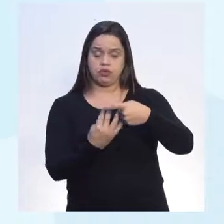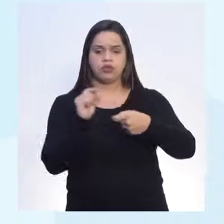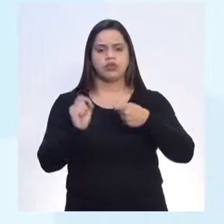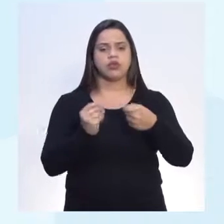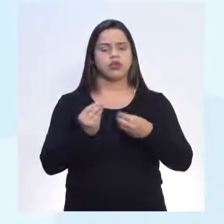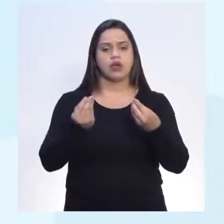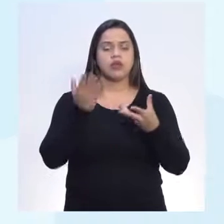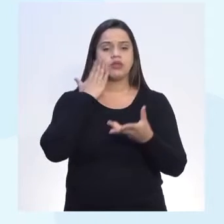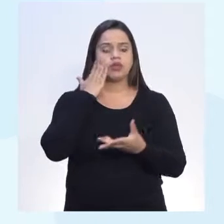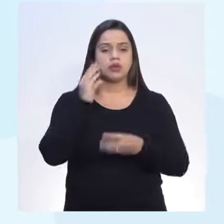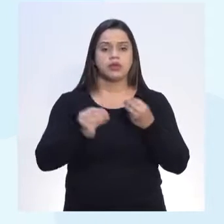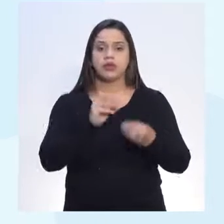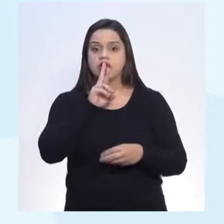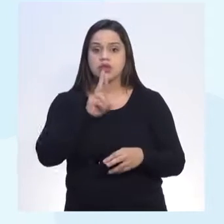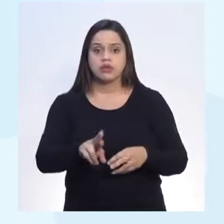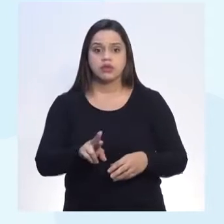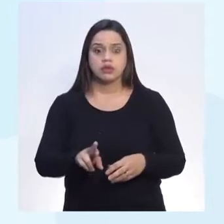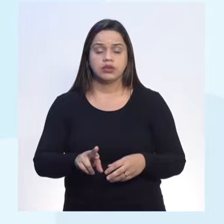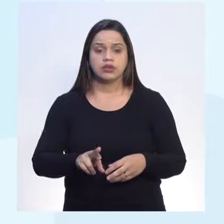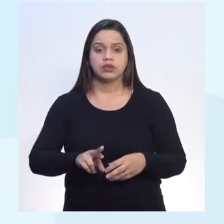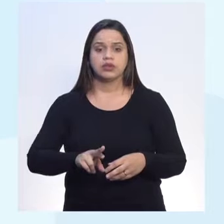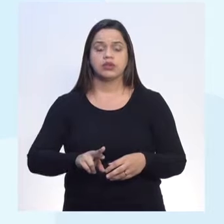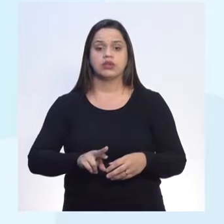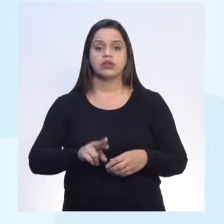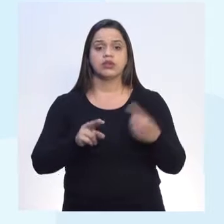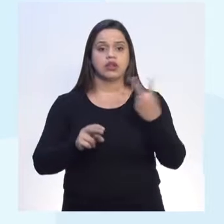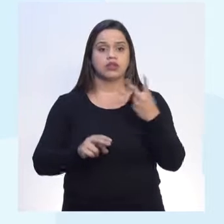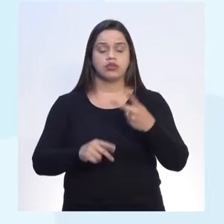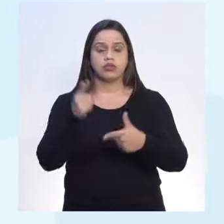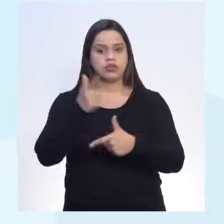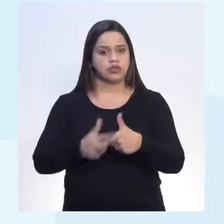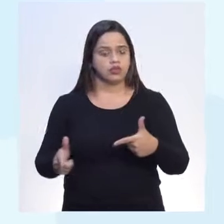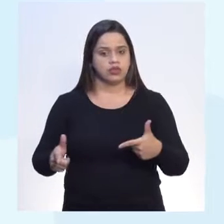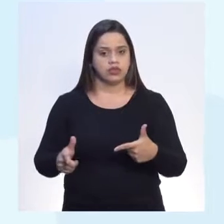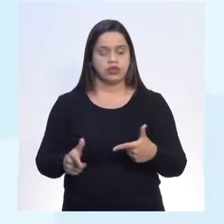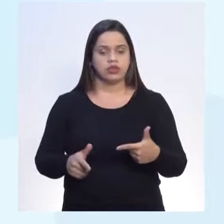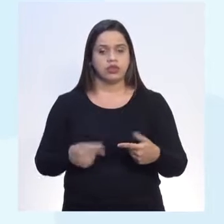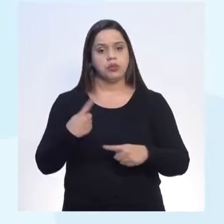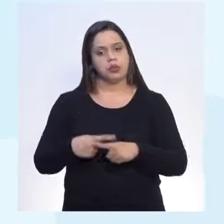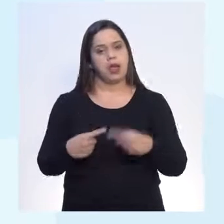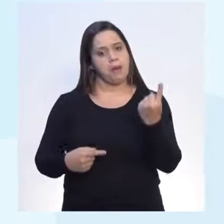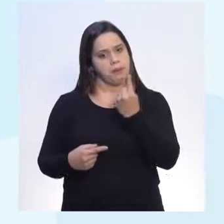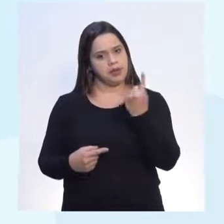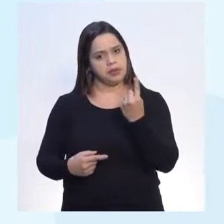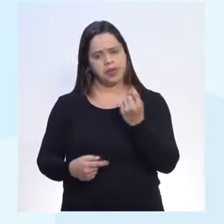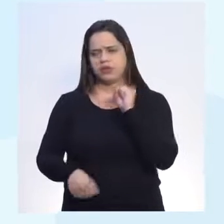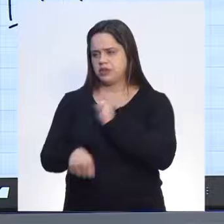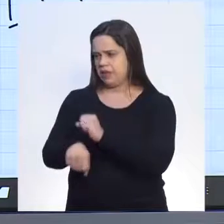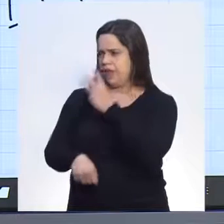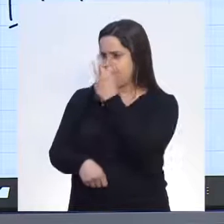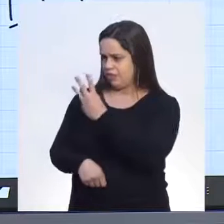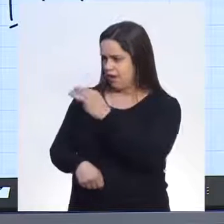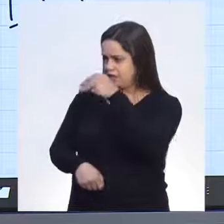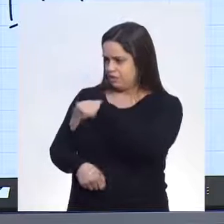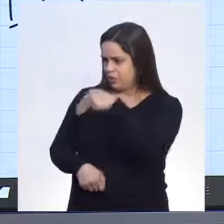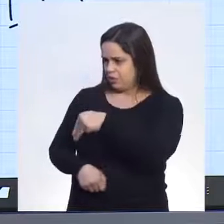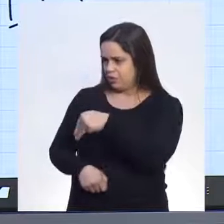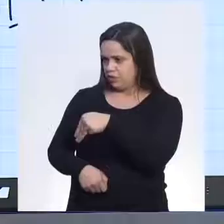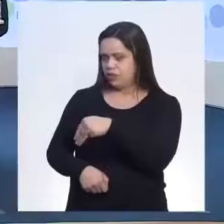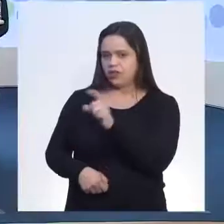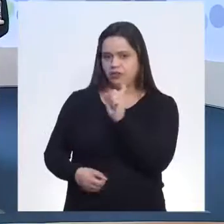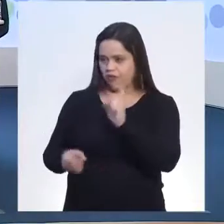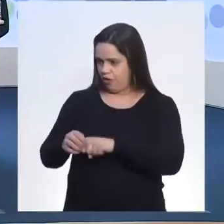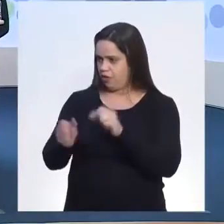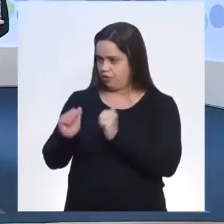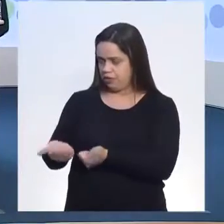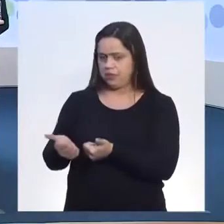saber aí qual que é o resultado dessas duas divisões. Como é a primeira vez, vamos dar 3 minutinhos para eles e a gente já retorna, pode